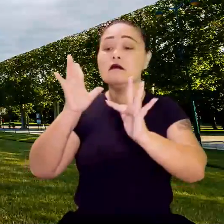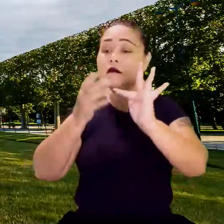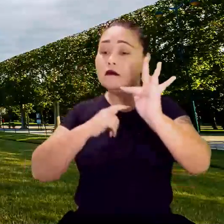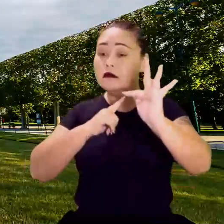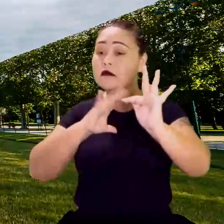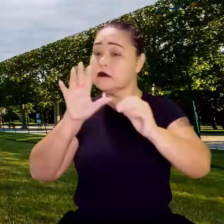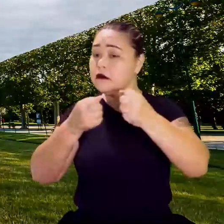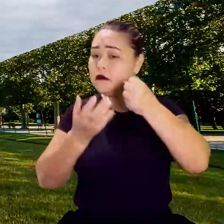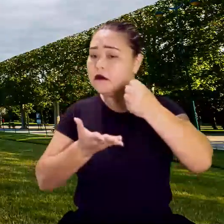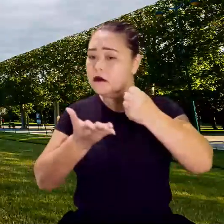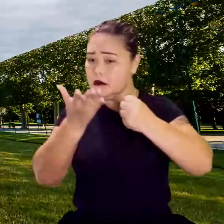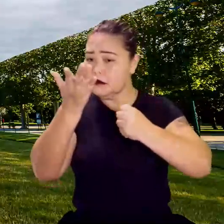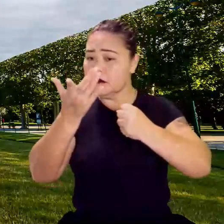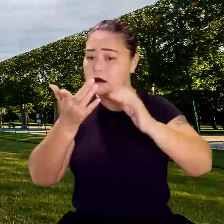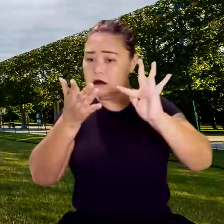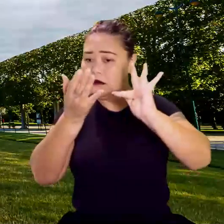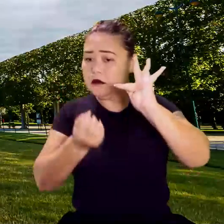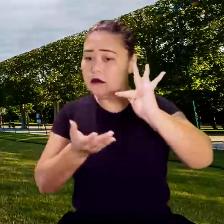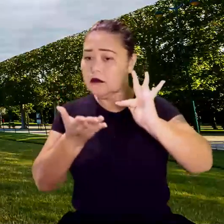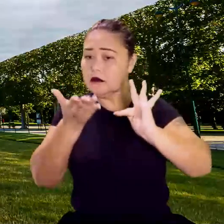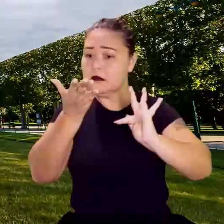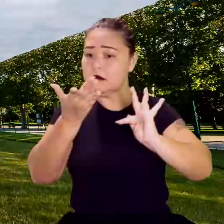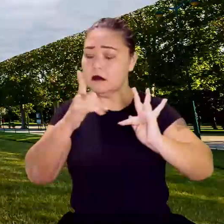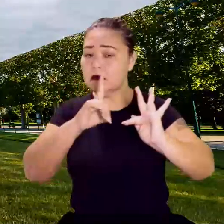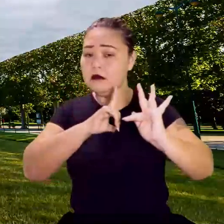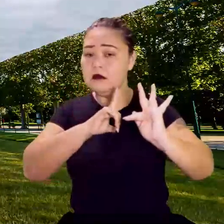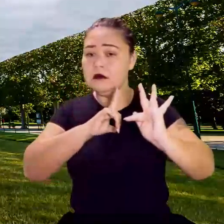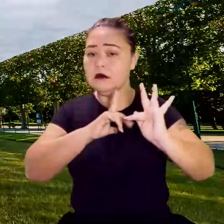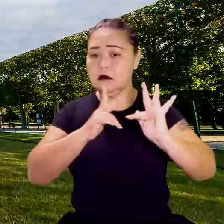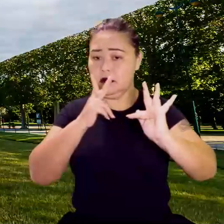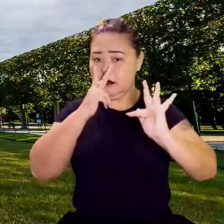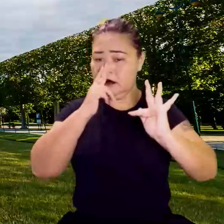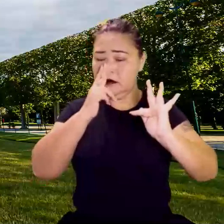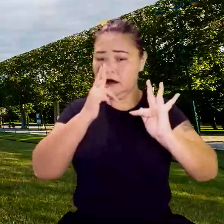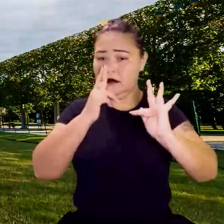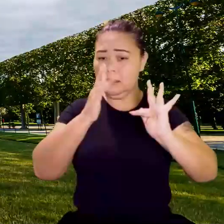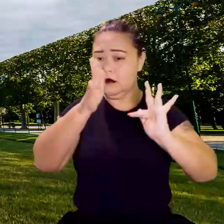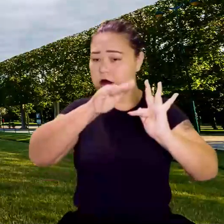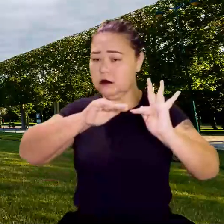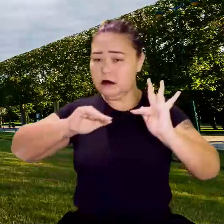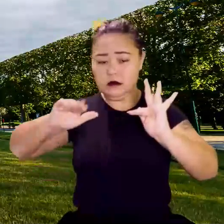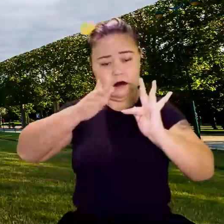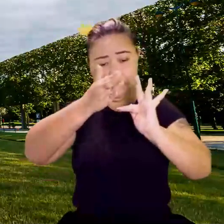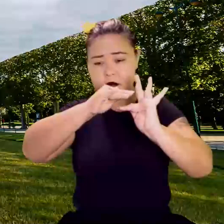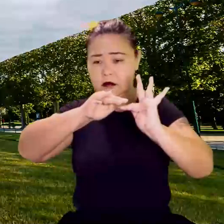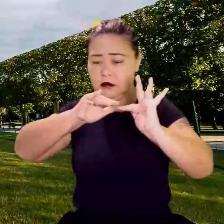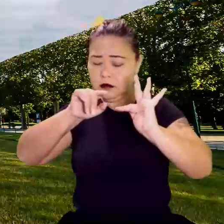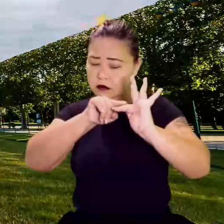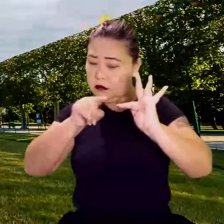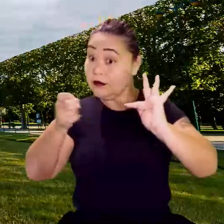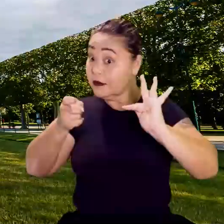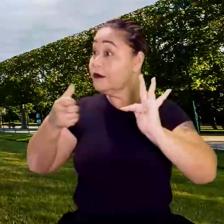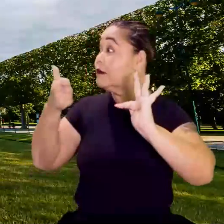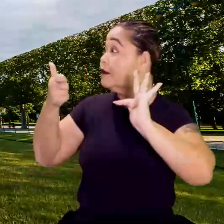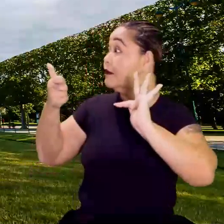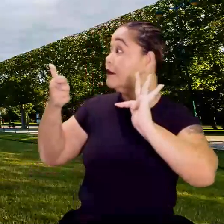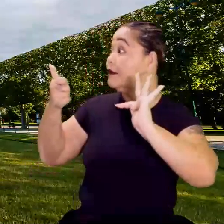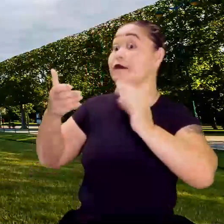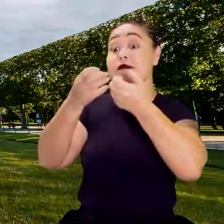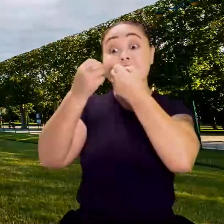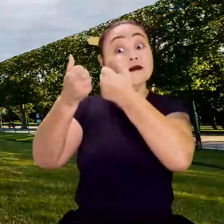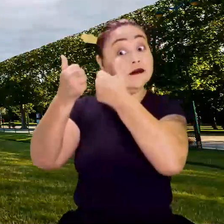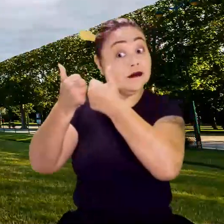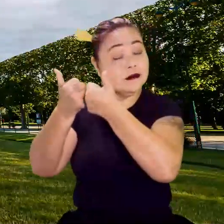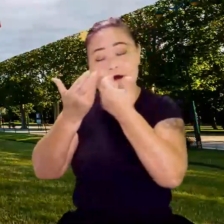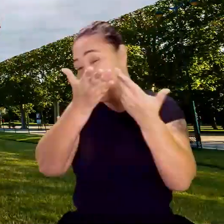exponencial parece um pouco, não é? Uhum. Só que o da exponencial ele faz assim, ele não toca no eixo X. Professora Adelina,